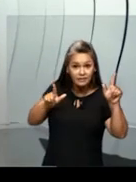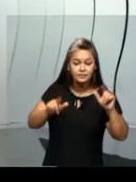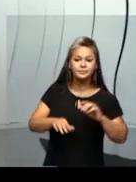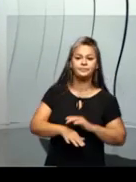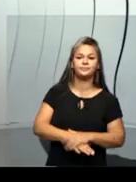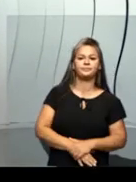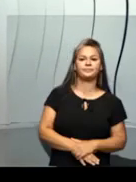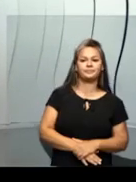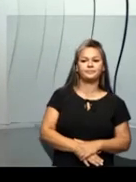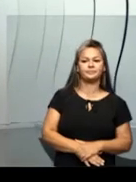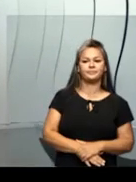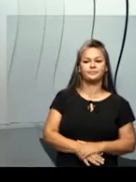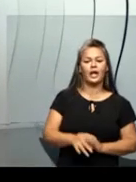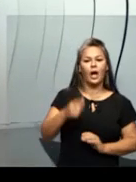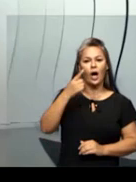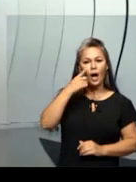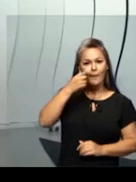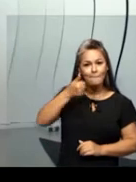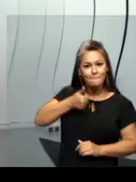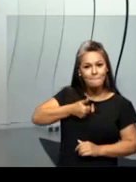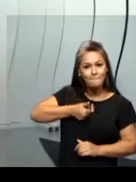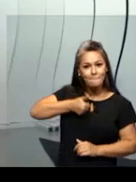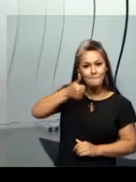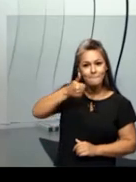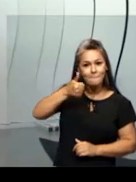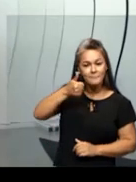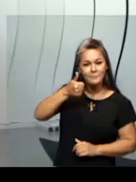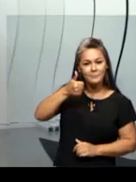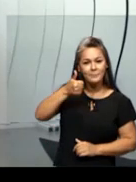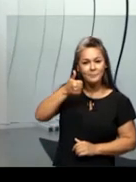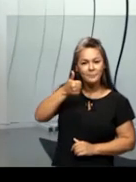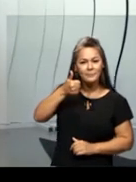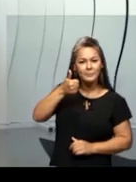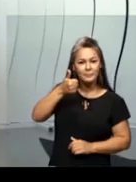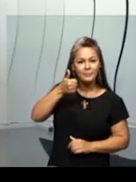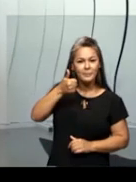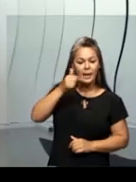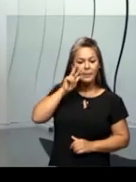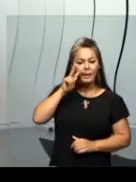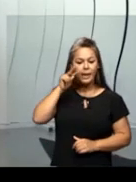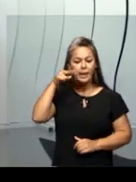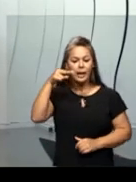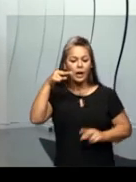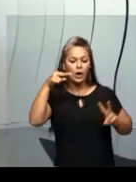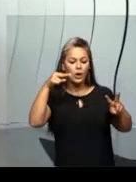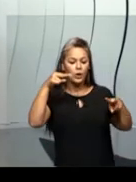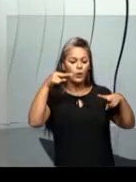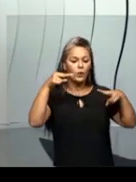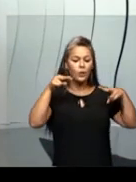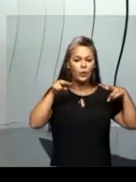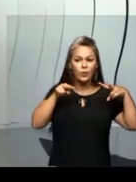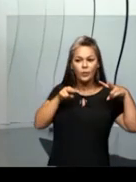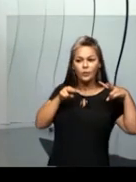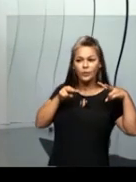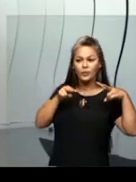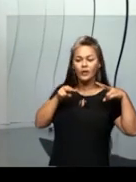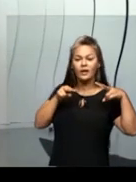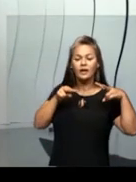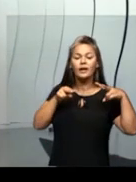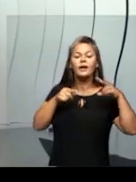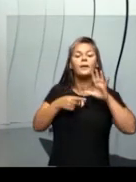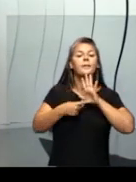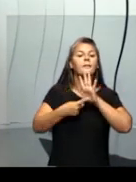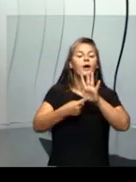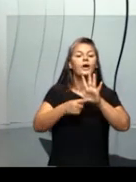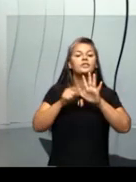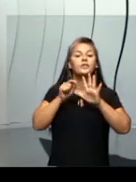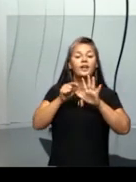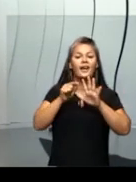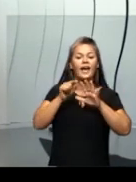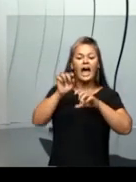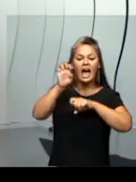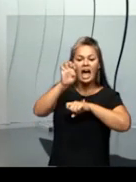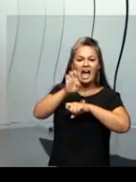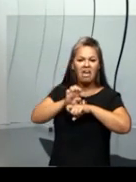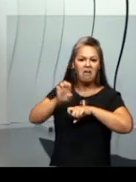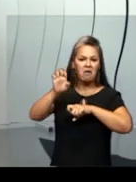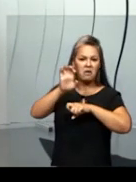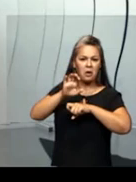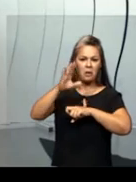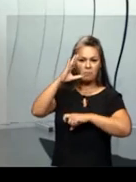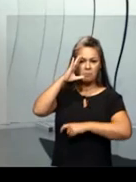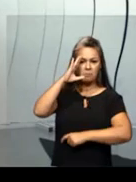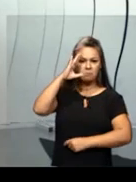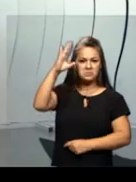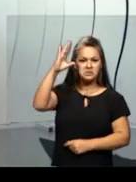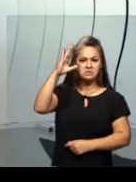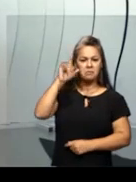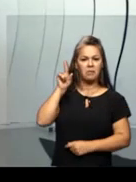de Mercator, que é a visão eurocêntrica de mundo. O que significa isso? Ele coloca a Europa como o grande centro do universo, tá?